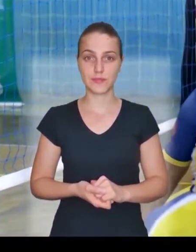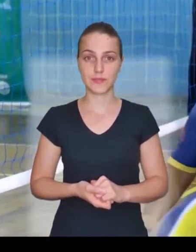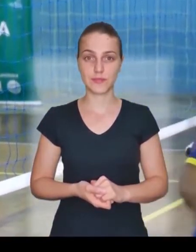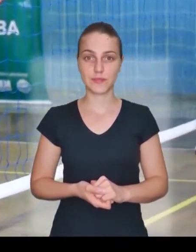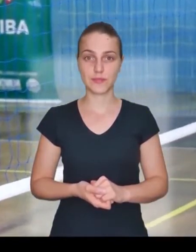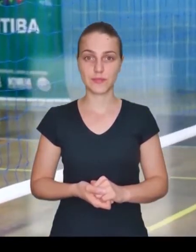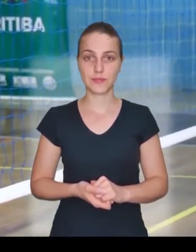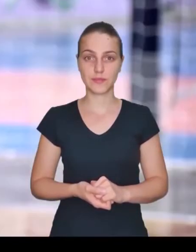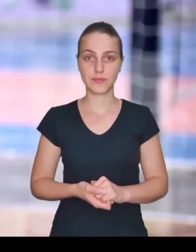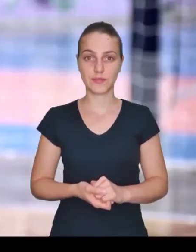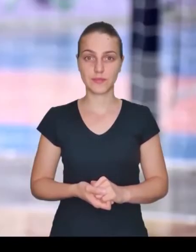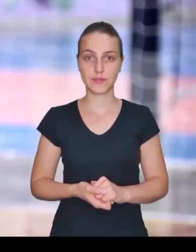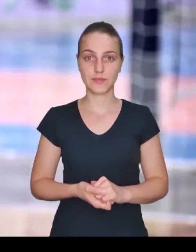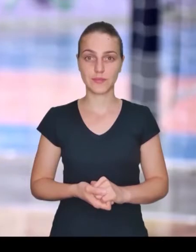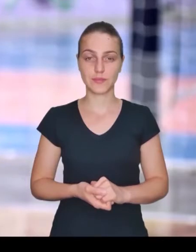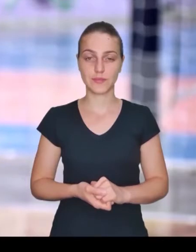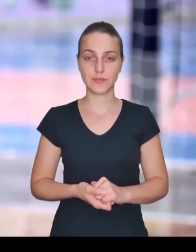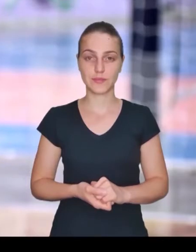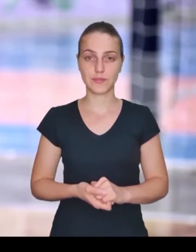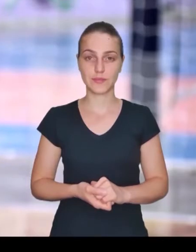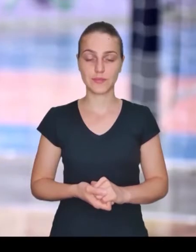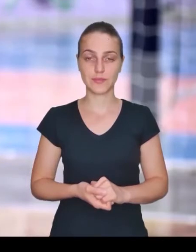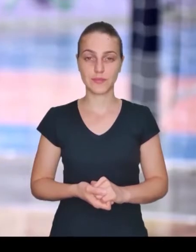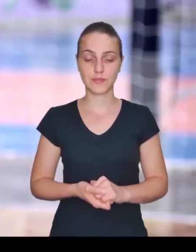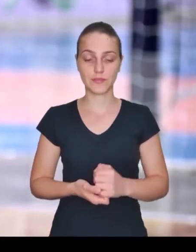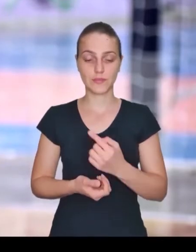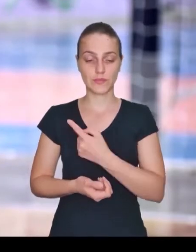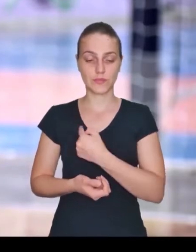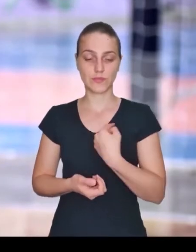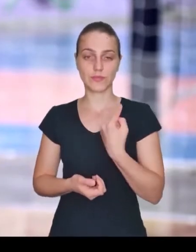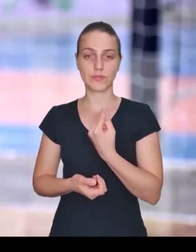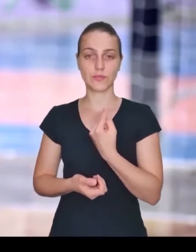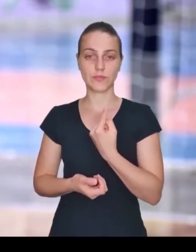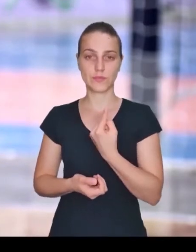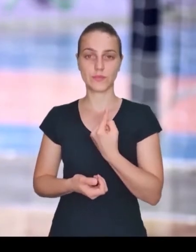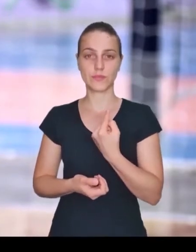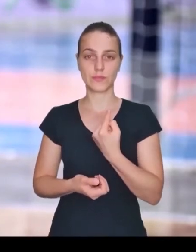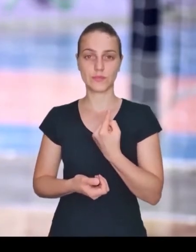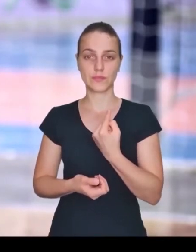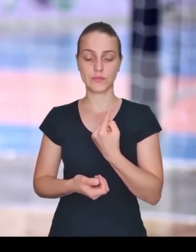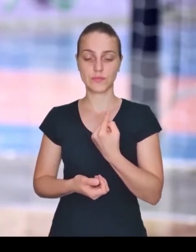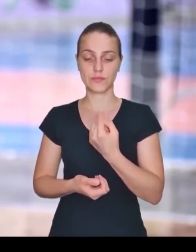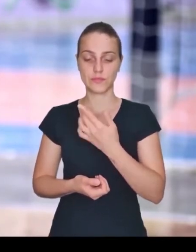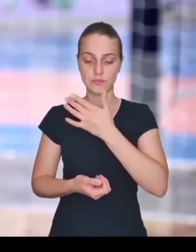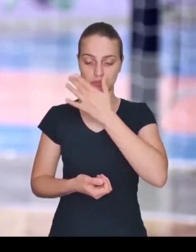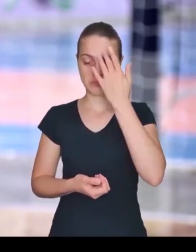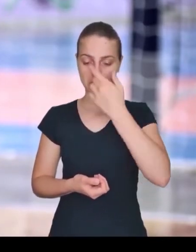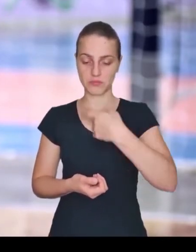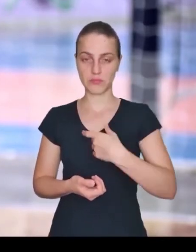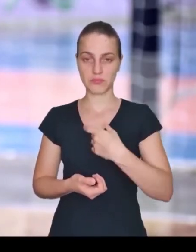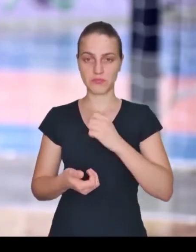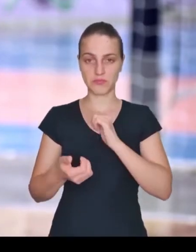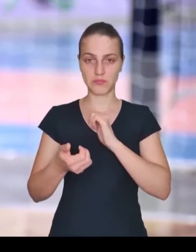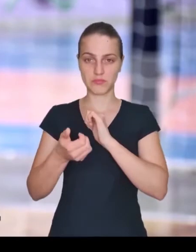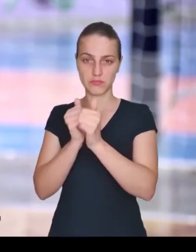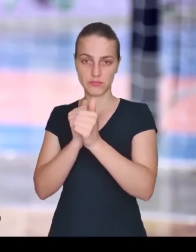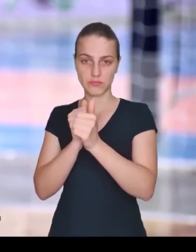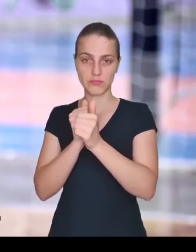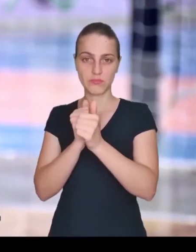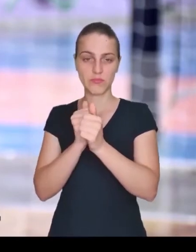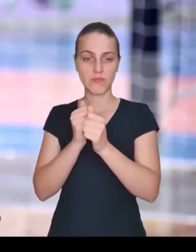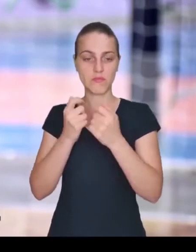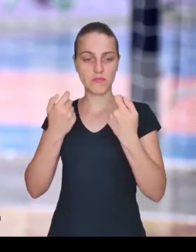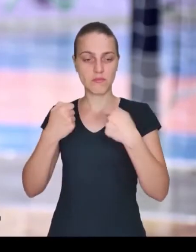Leandro da Silva Santos. Nós, atletas, podemos mostrar para a nossa sociedade que não existe problema sem solução. Que não